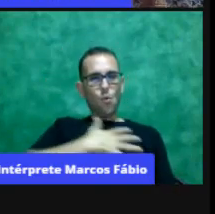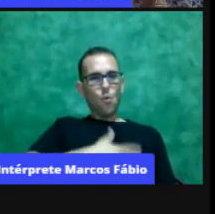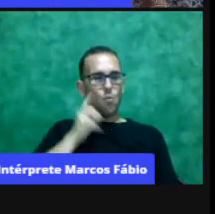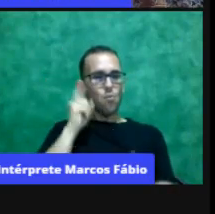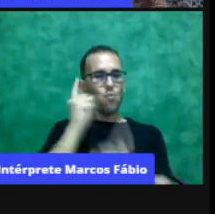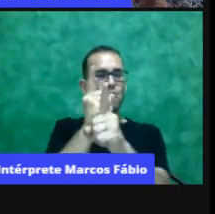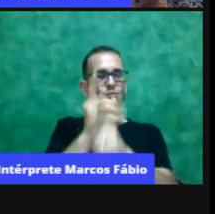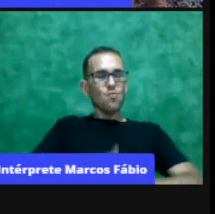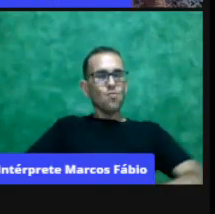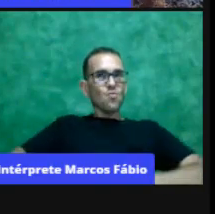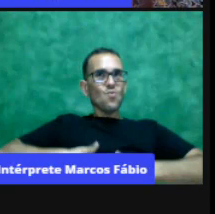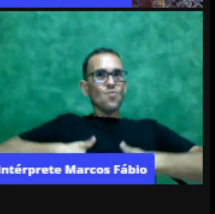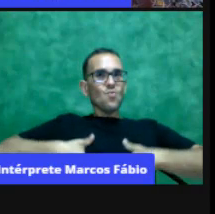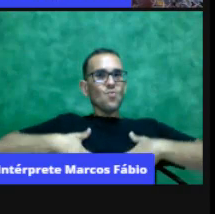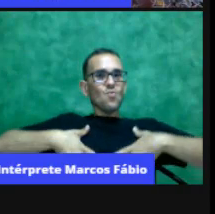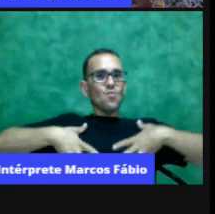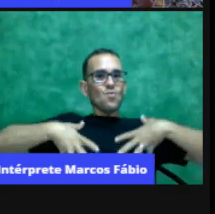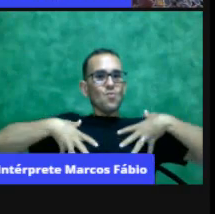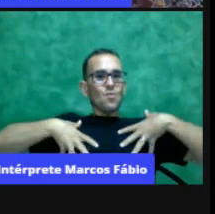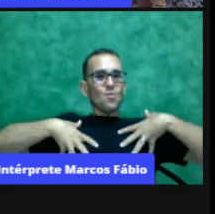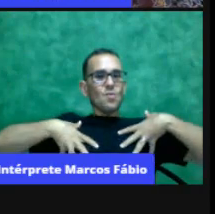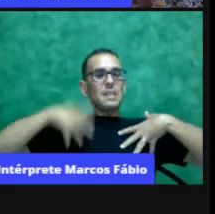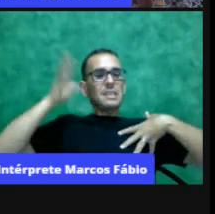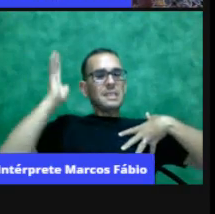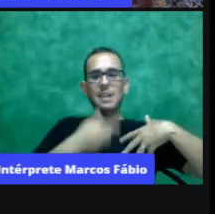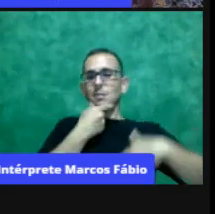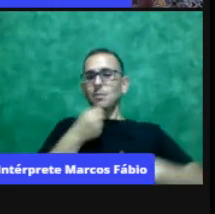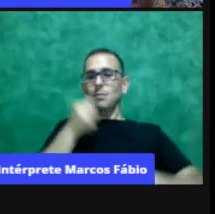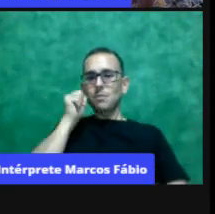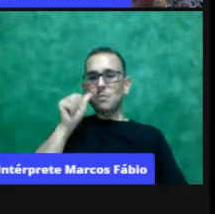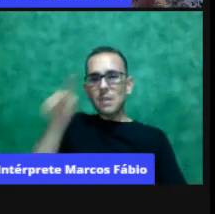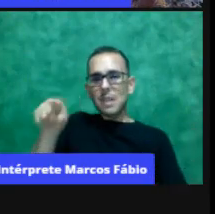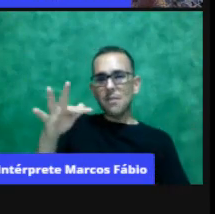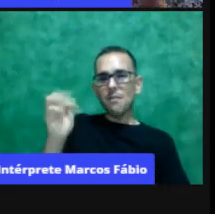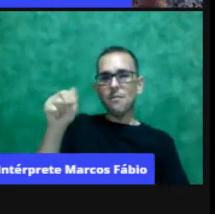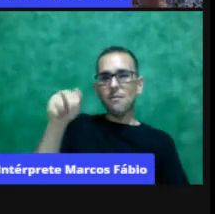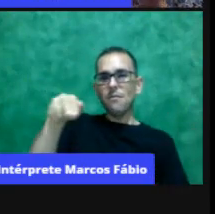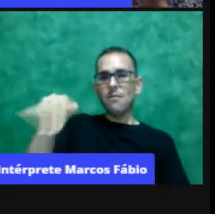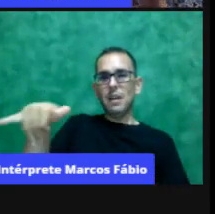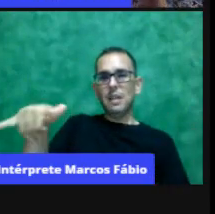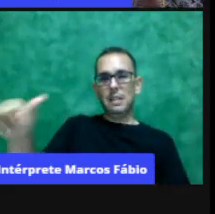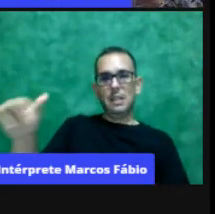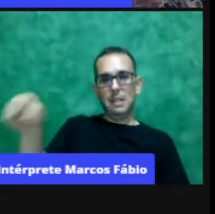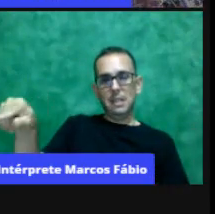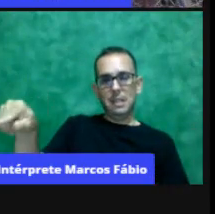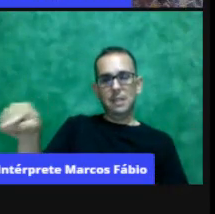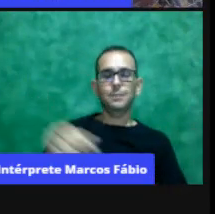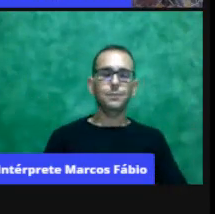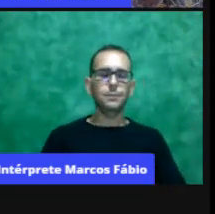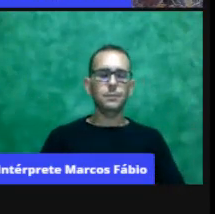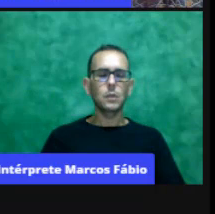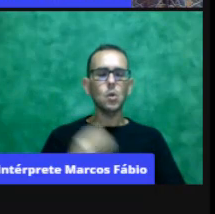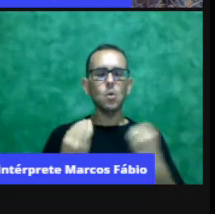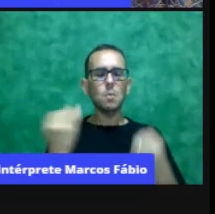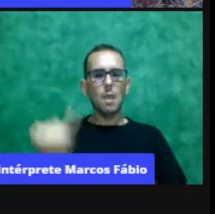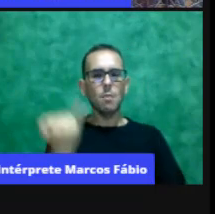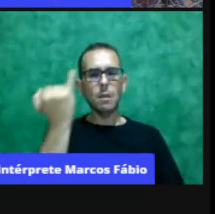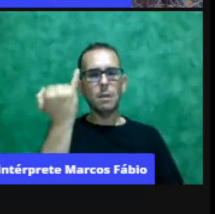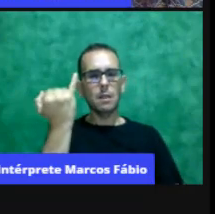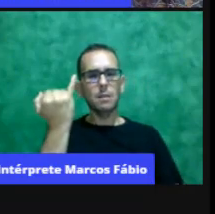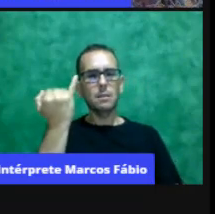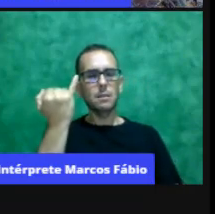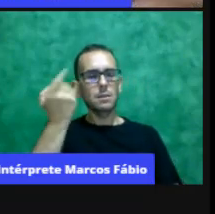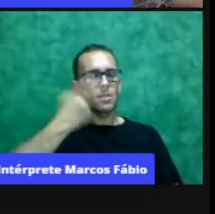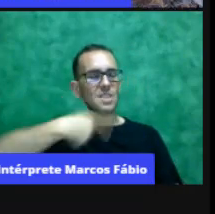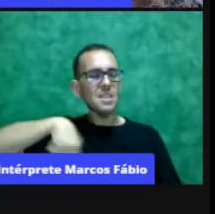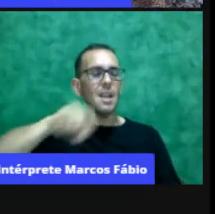encantamento e sedução. Isso já dizia a Fanny Abramovic. Né? Por que é importante que as crianças ouçam